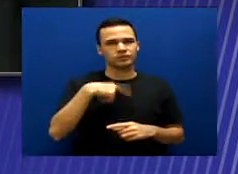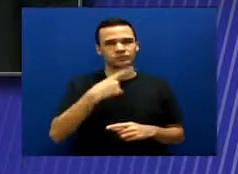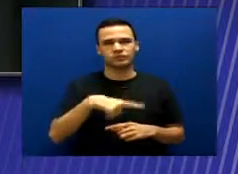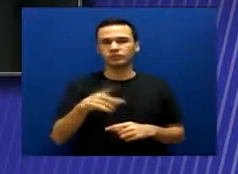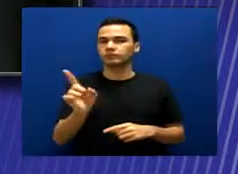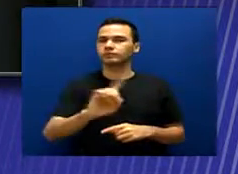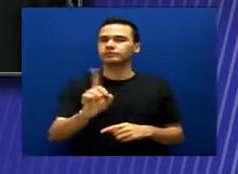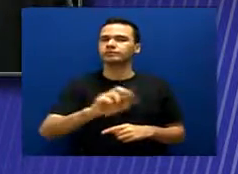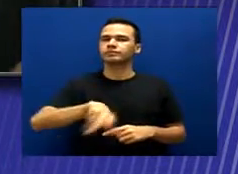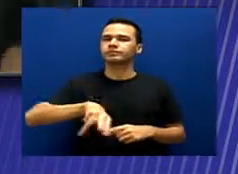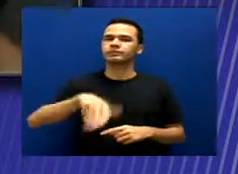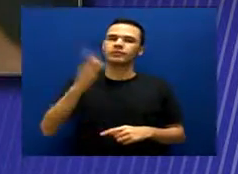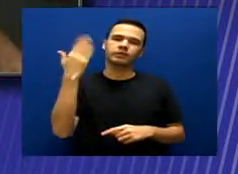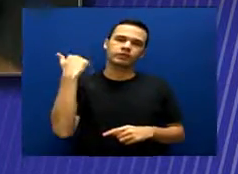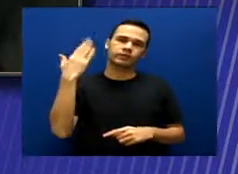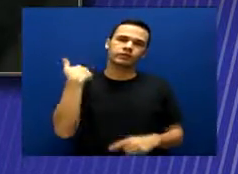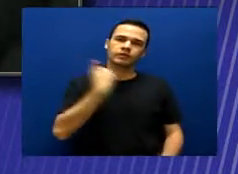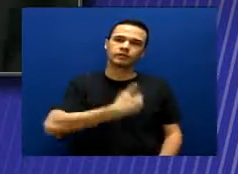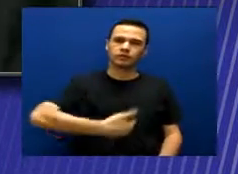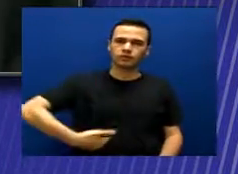isso daí é coisa do ano passado.